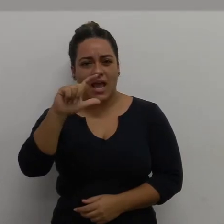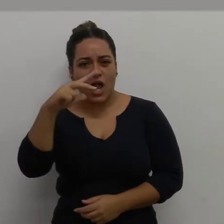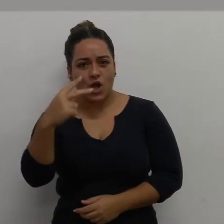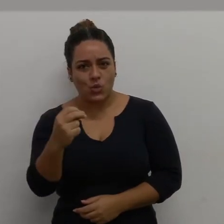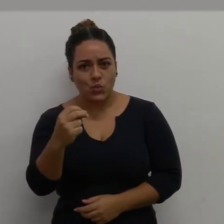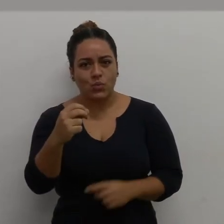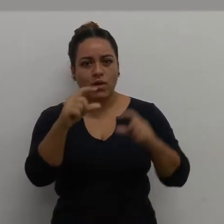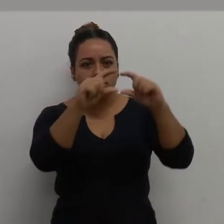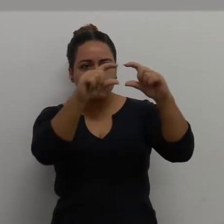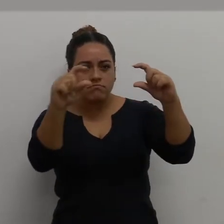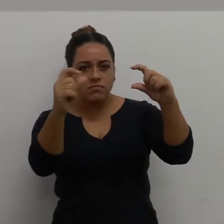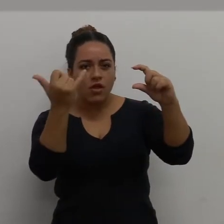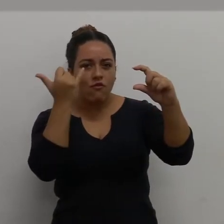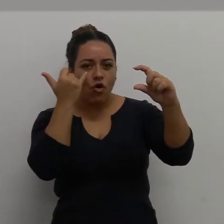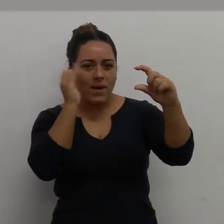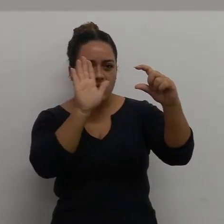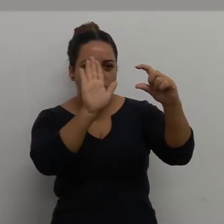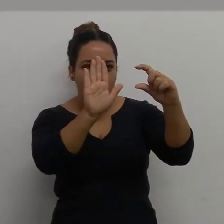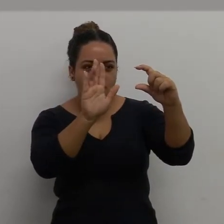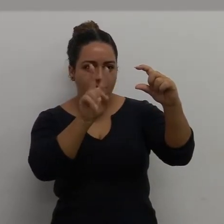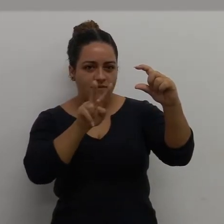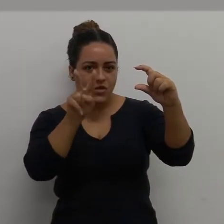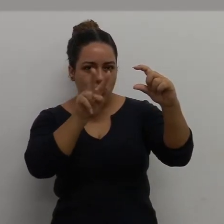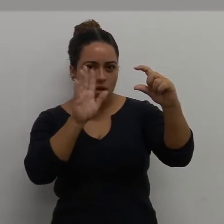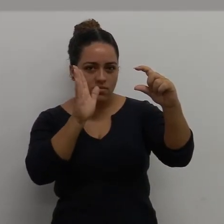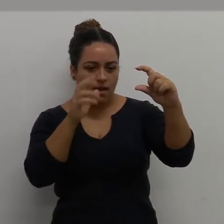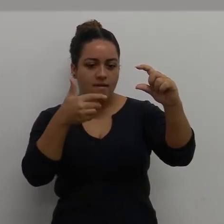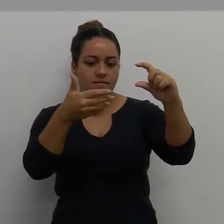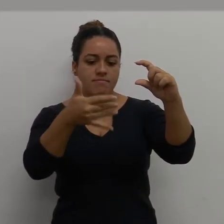vou rolando aquela informação, ela continua visível,